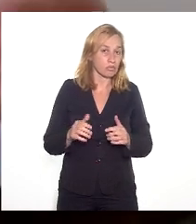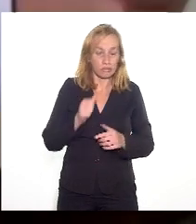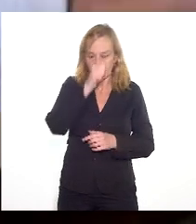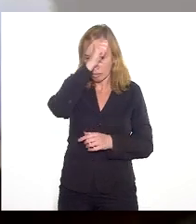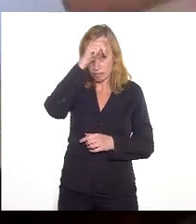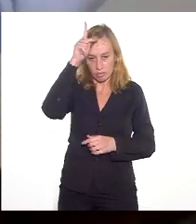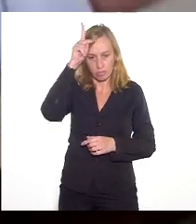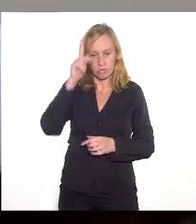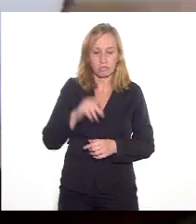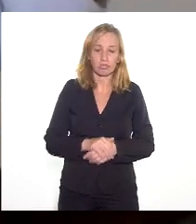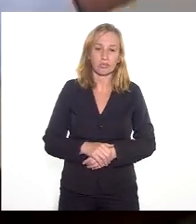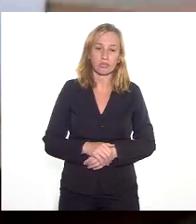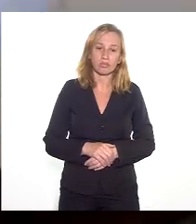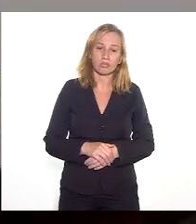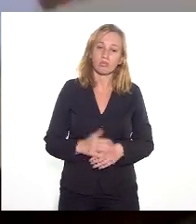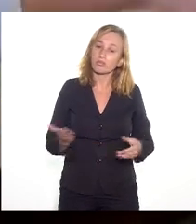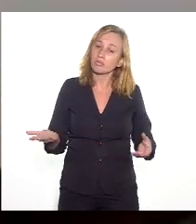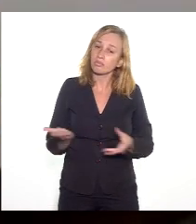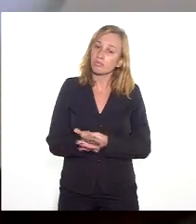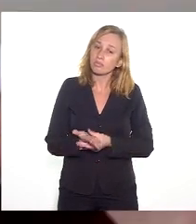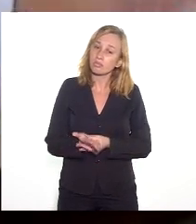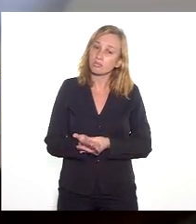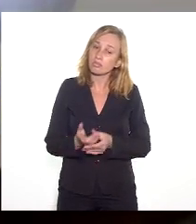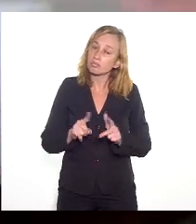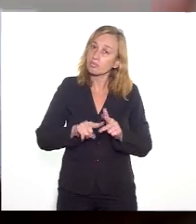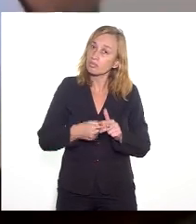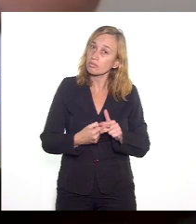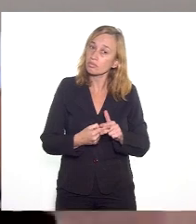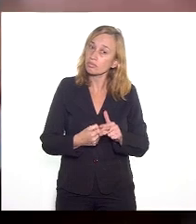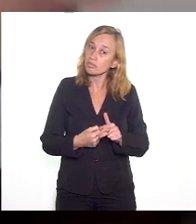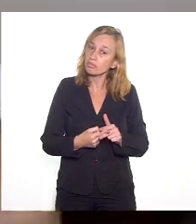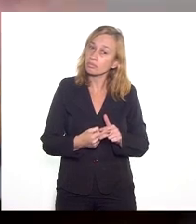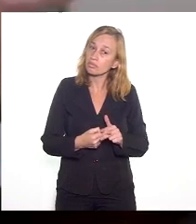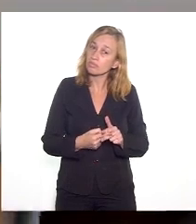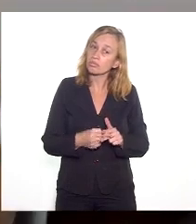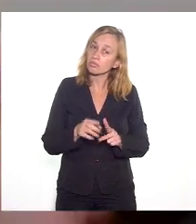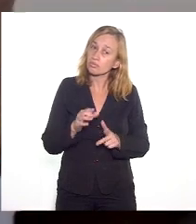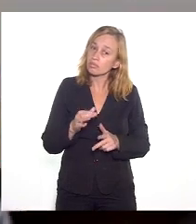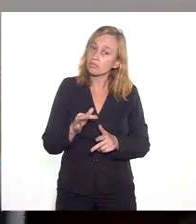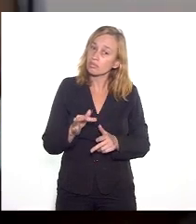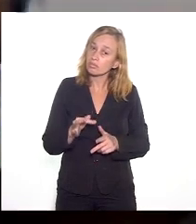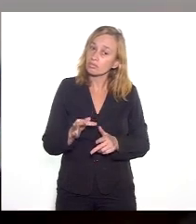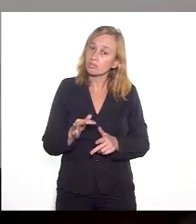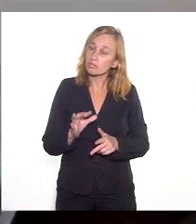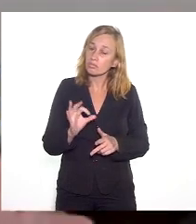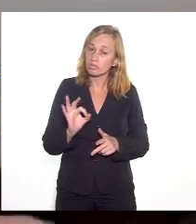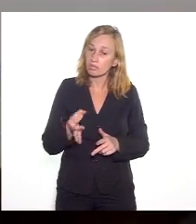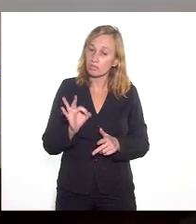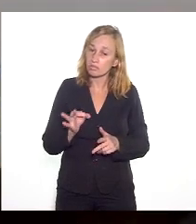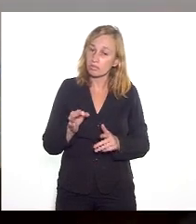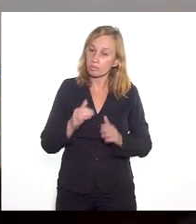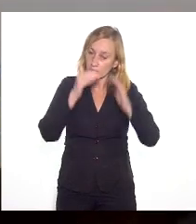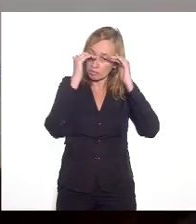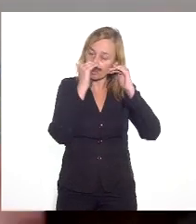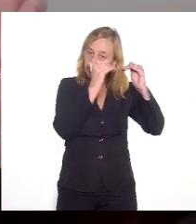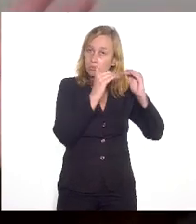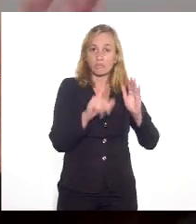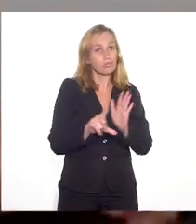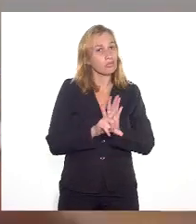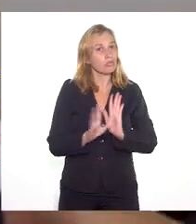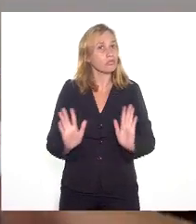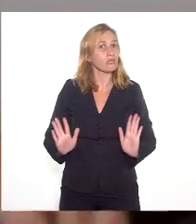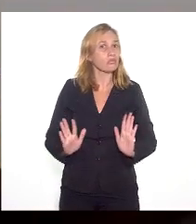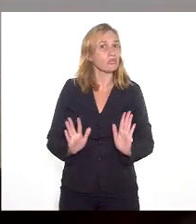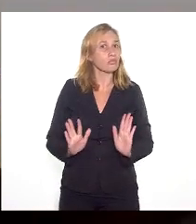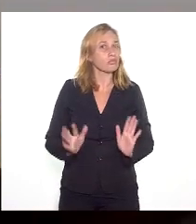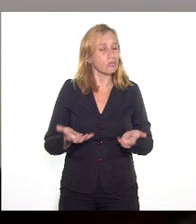que estava em curso um processo de regularização para quem, de boa fé, estava se propondo a se regularizar. Ora,